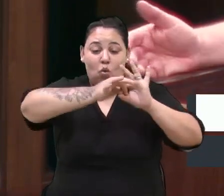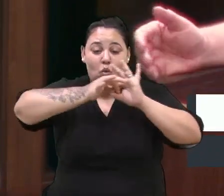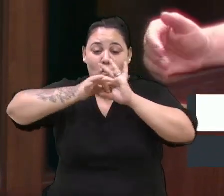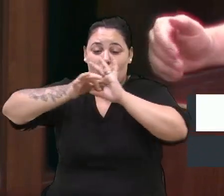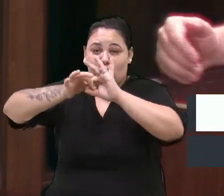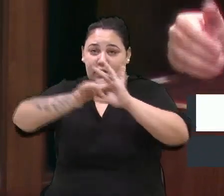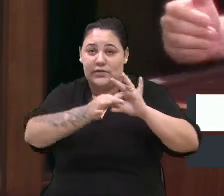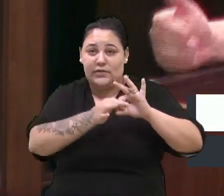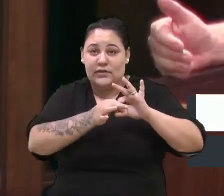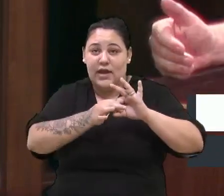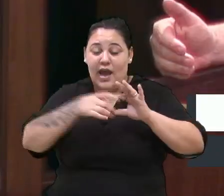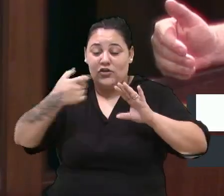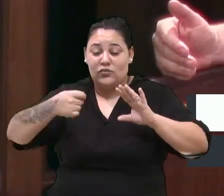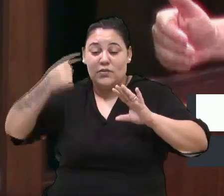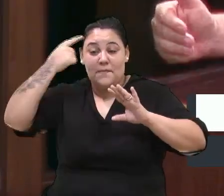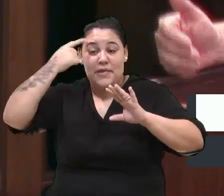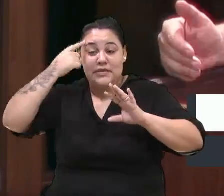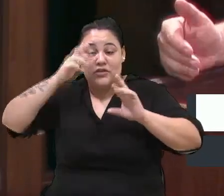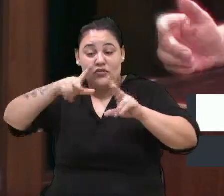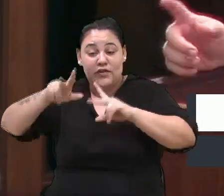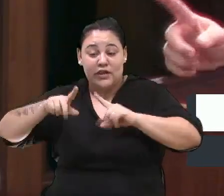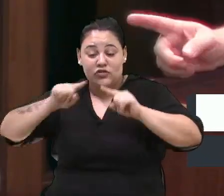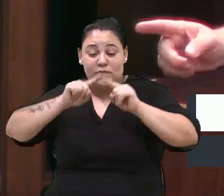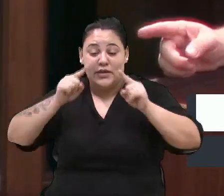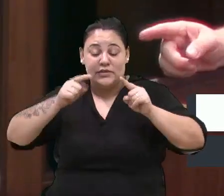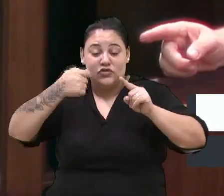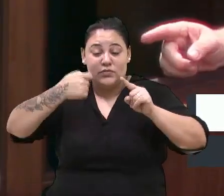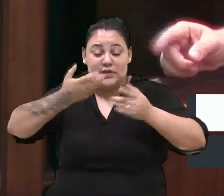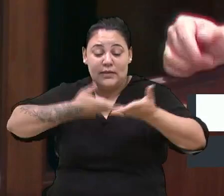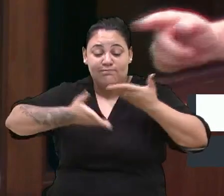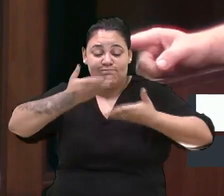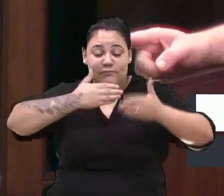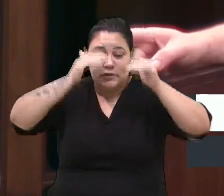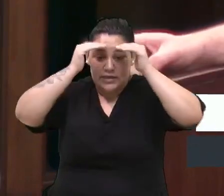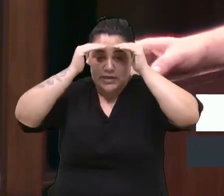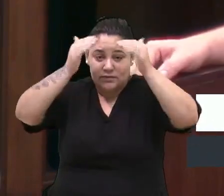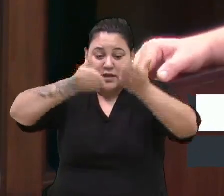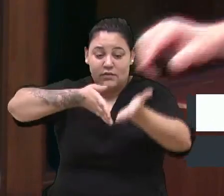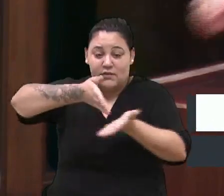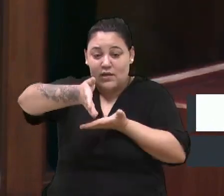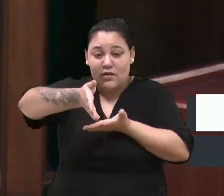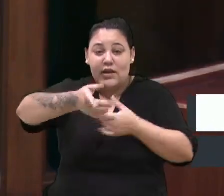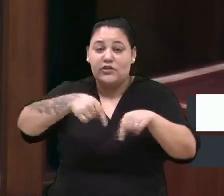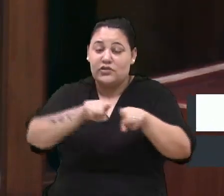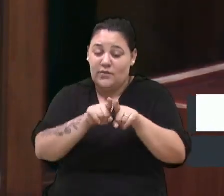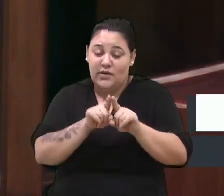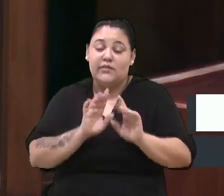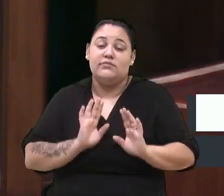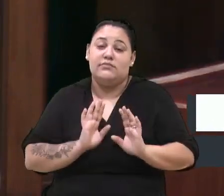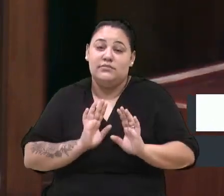diferente, mas com muito respeito, com muita lealdade, inclusive, mesmo sendo